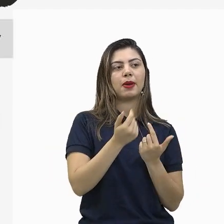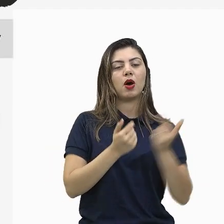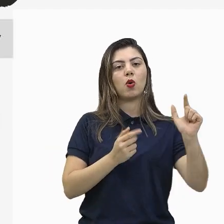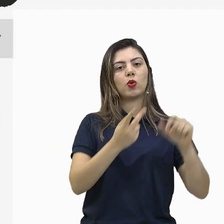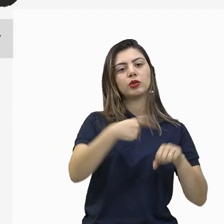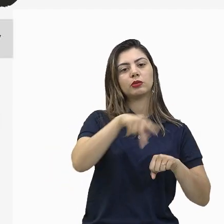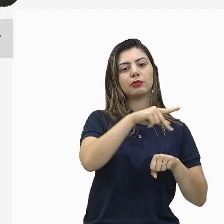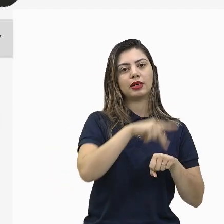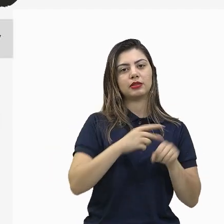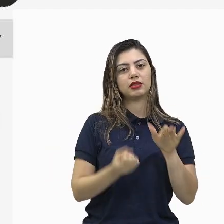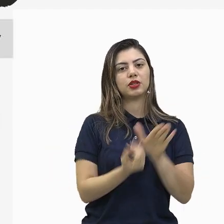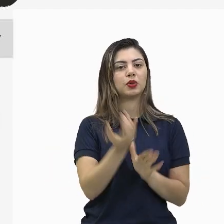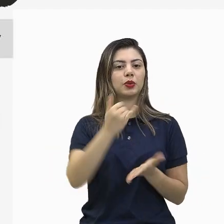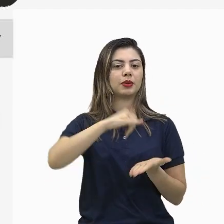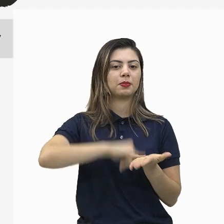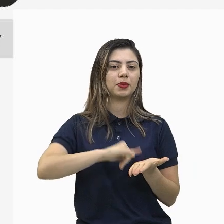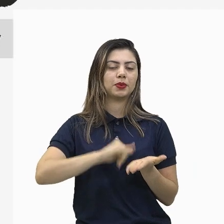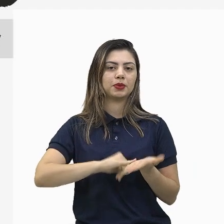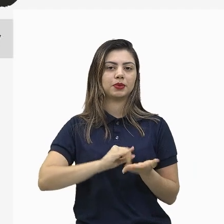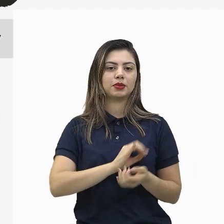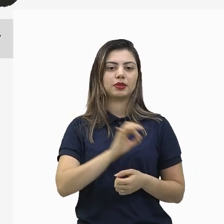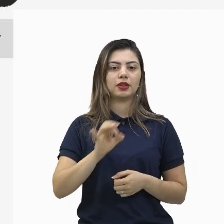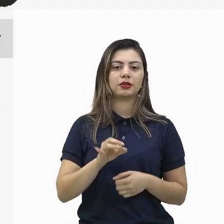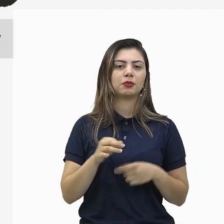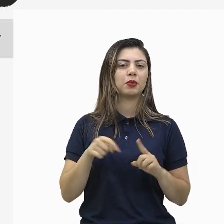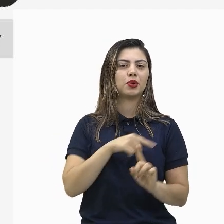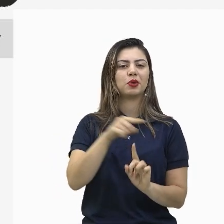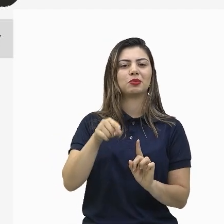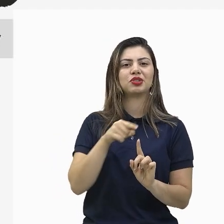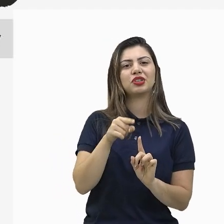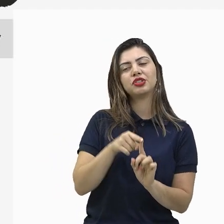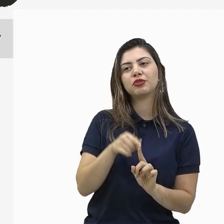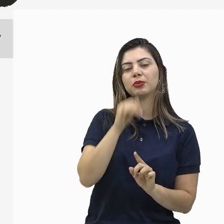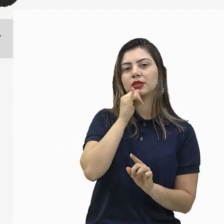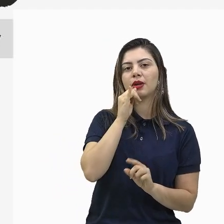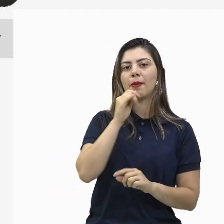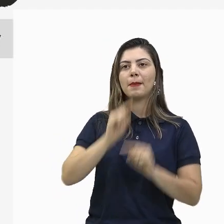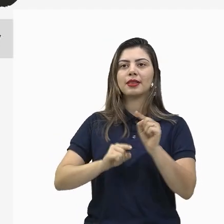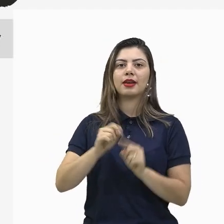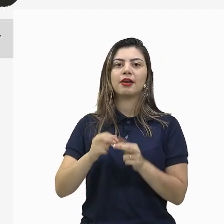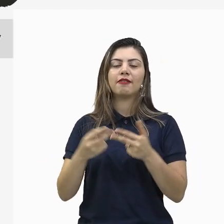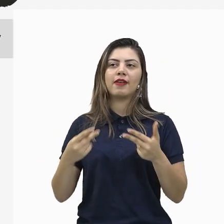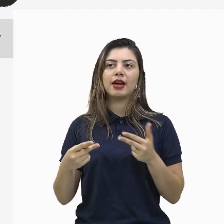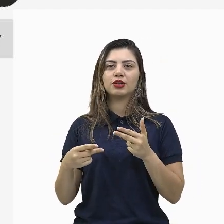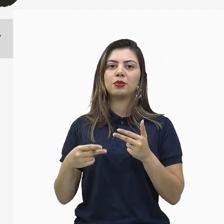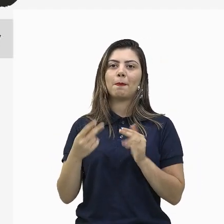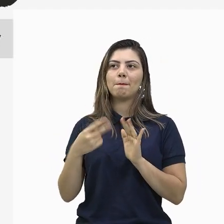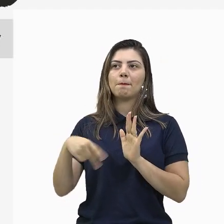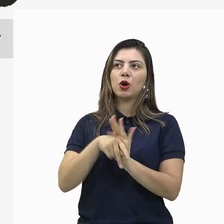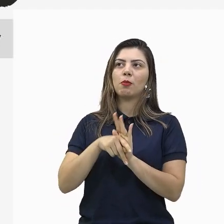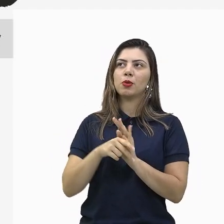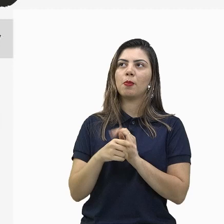protecionistas, eram usadas para dificultar a entrada de produtos estrangeiros,